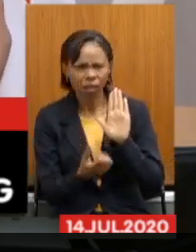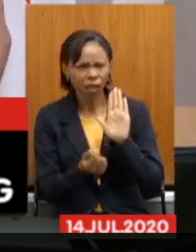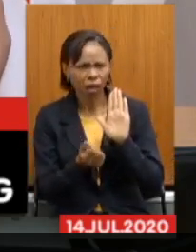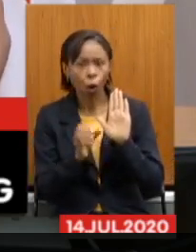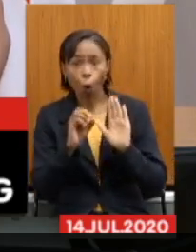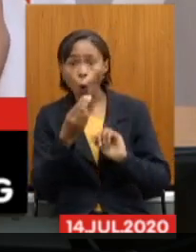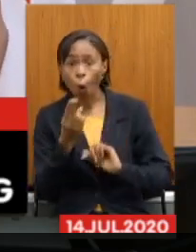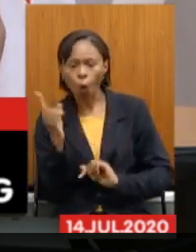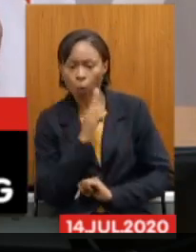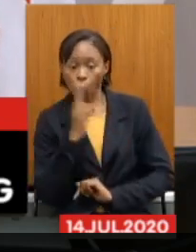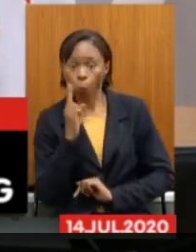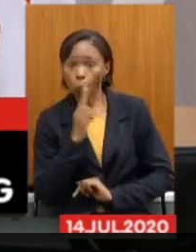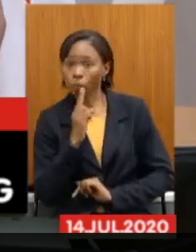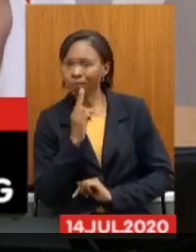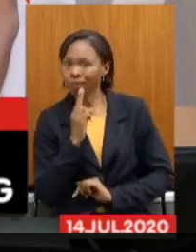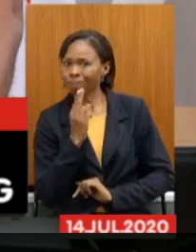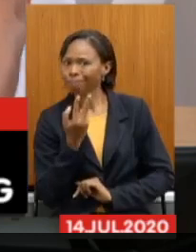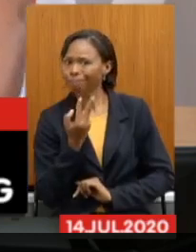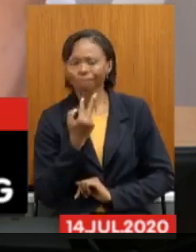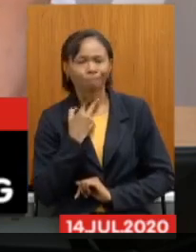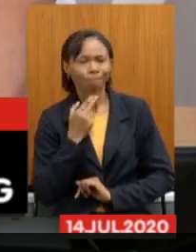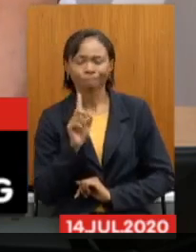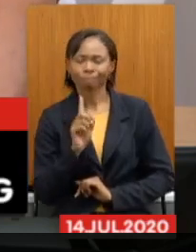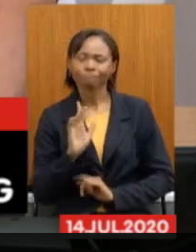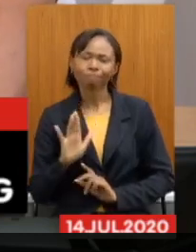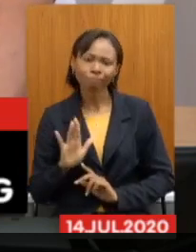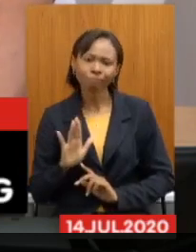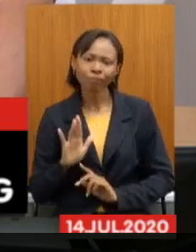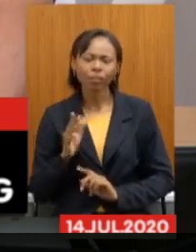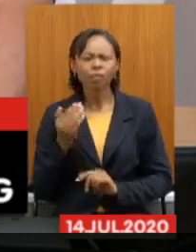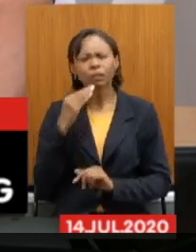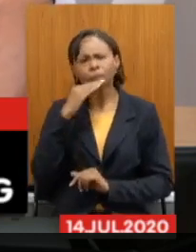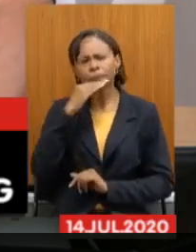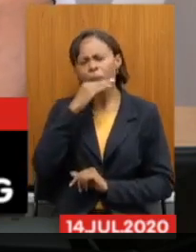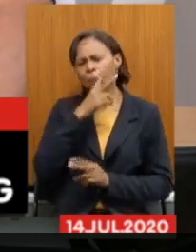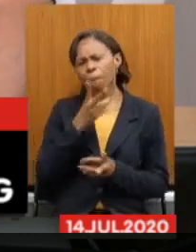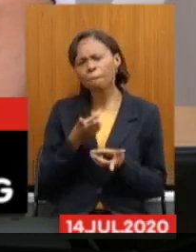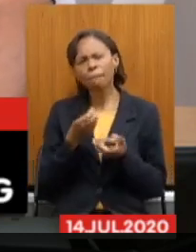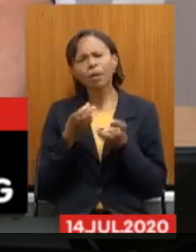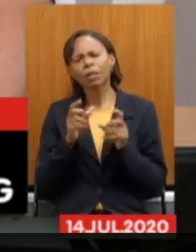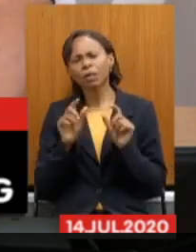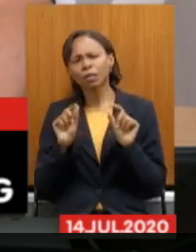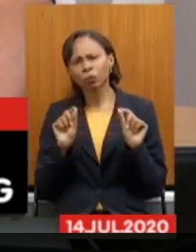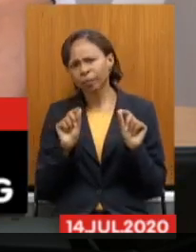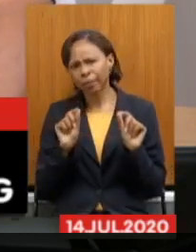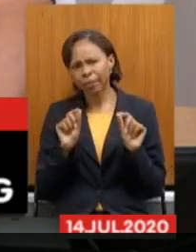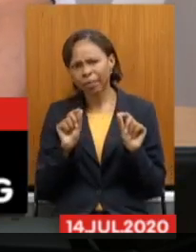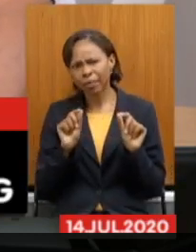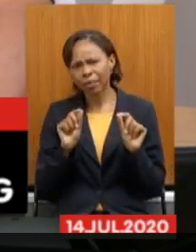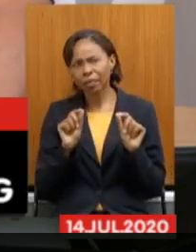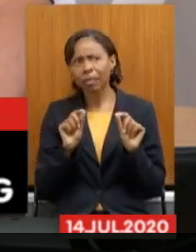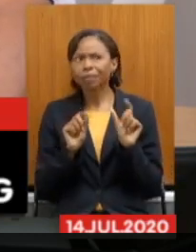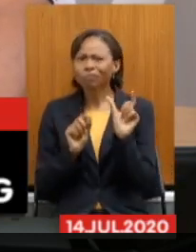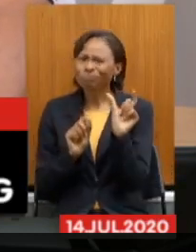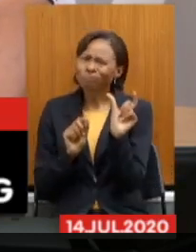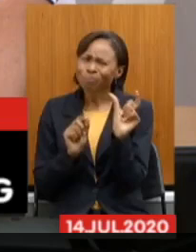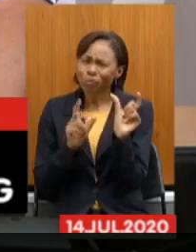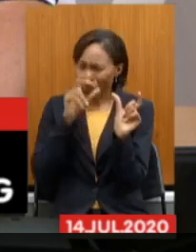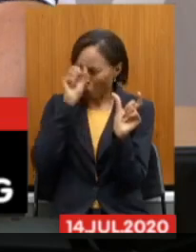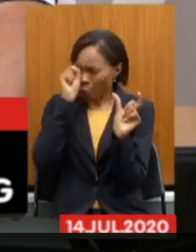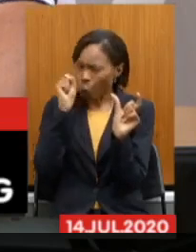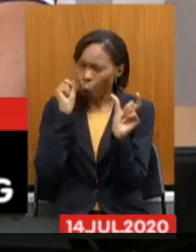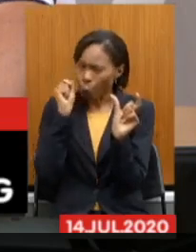caixa. O que se passa e o que se percebe, e é um termo forte, mas é o termo que eu